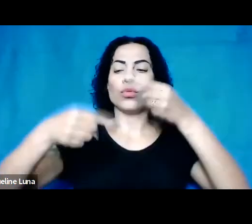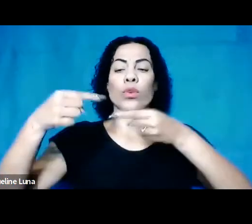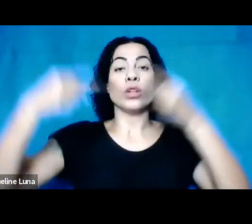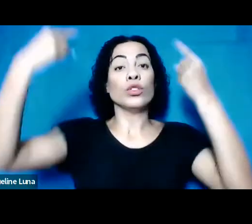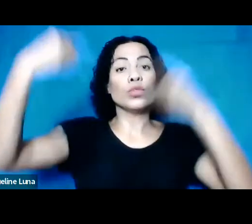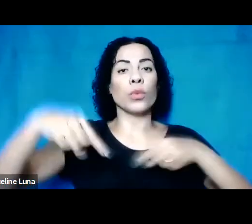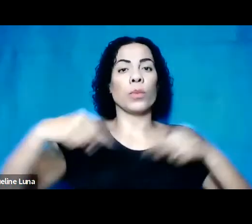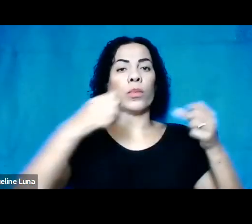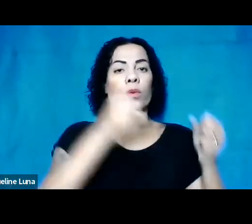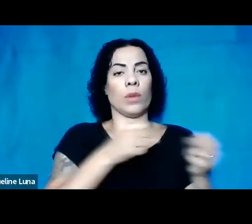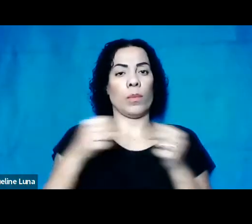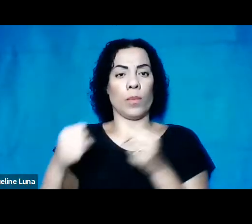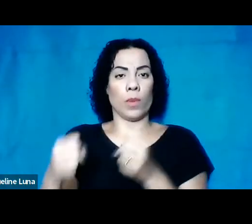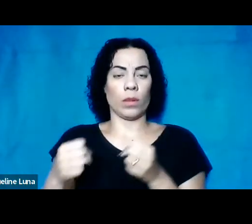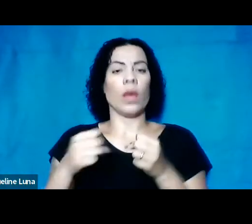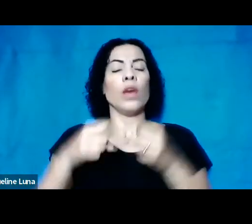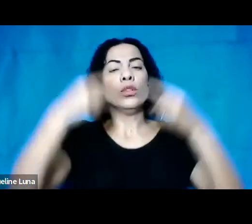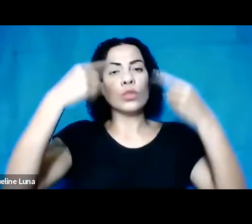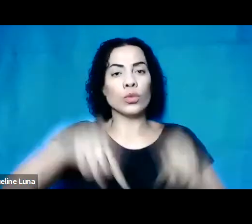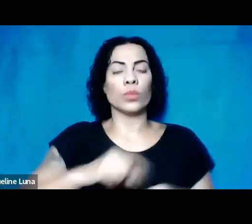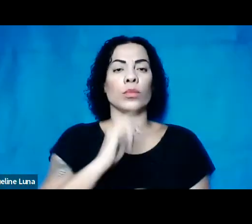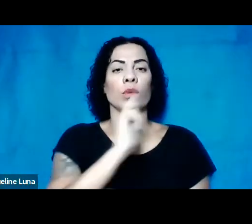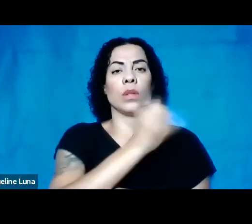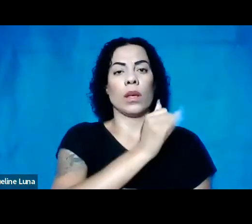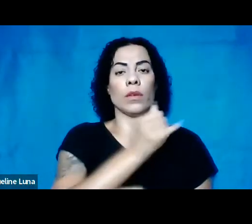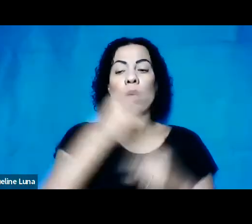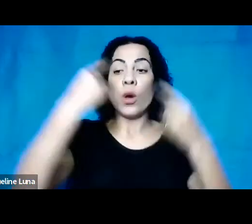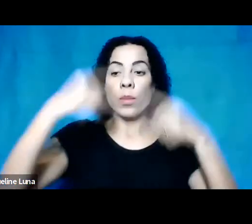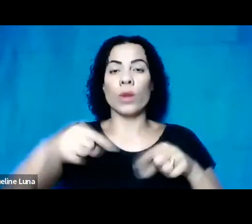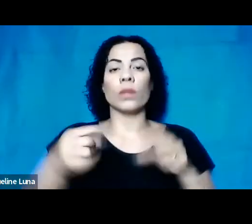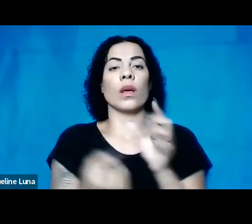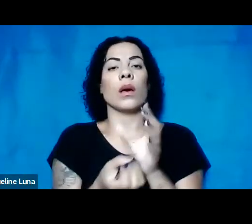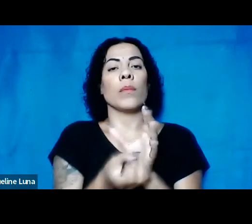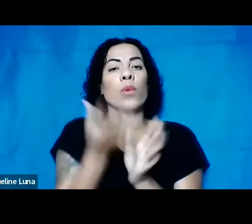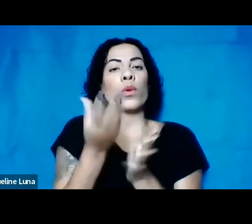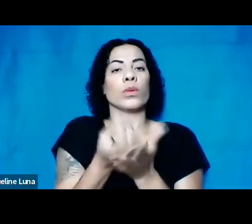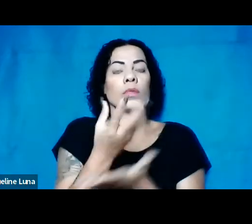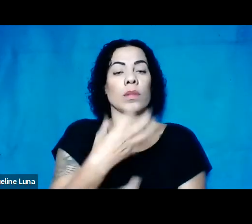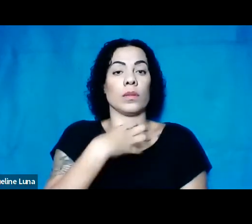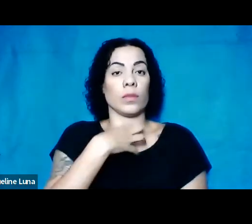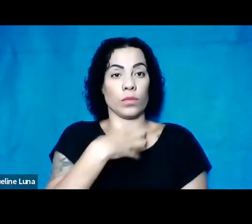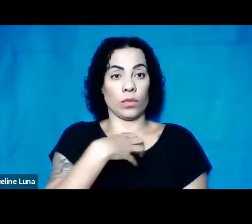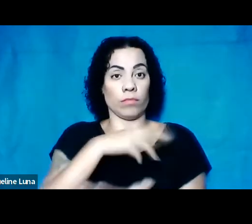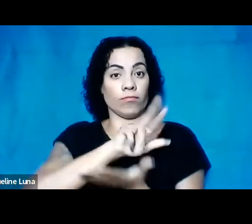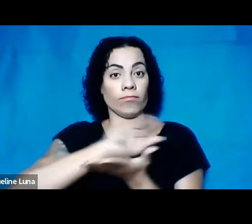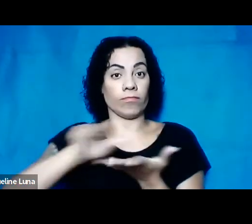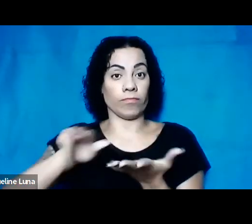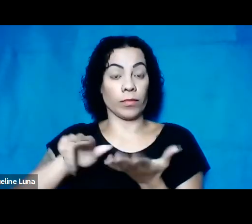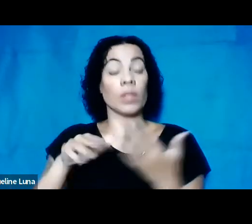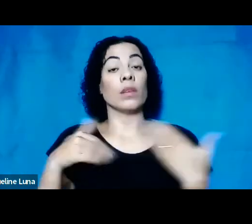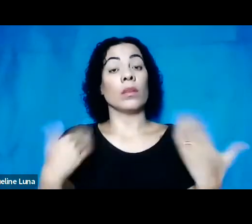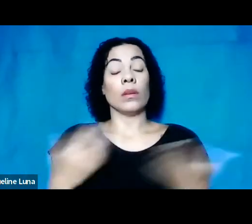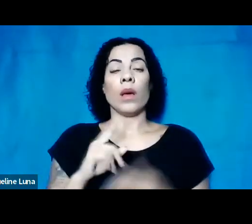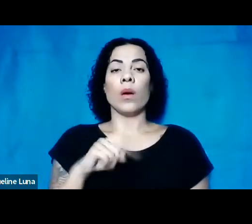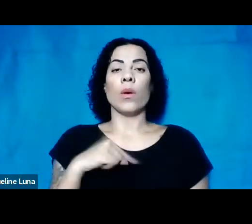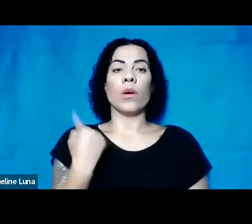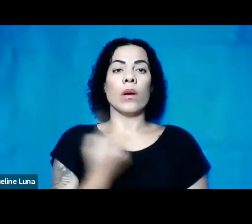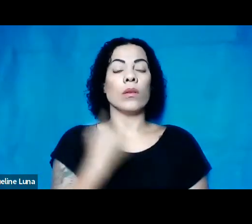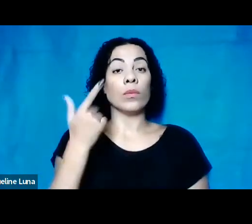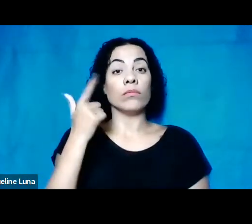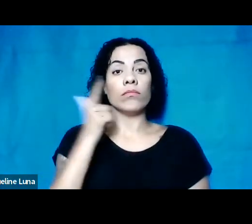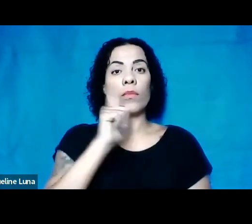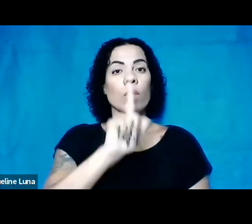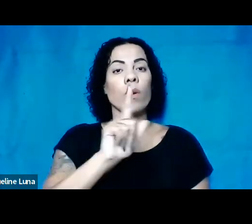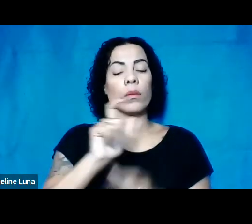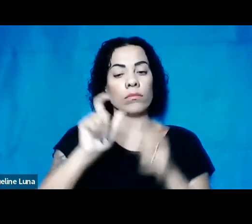de disputa de narrativas e de produzir sentidos. Então, quando a gente consegue